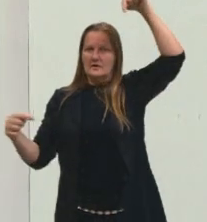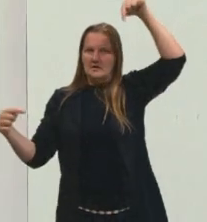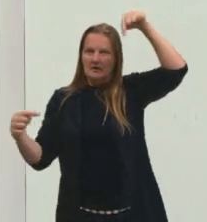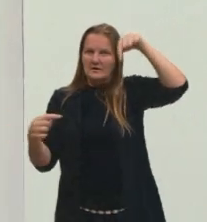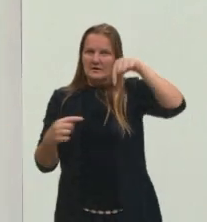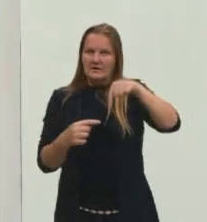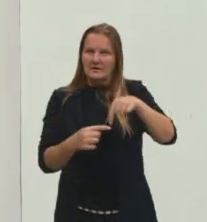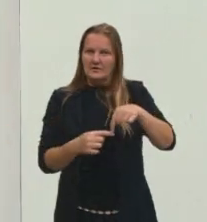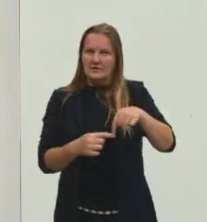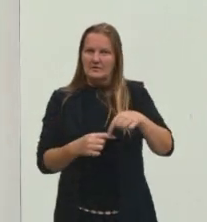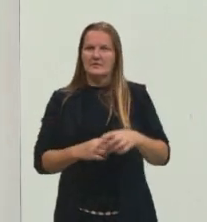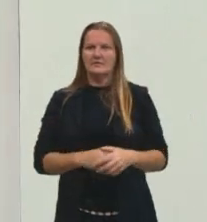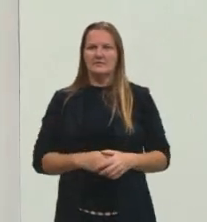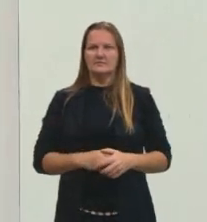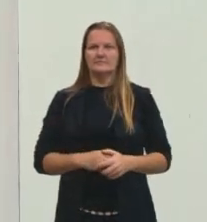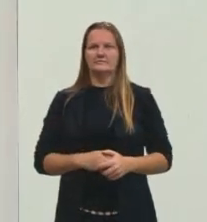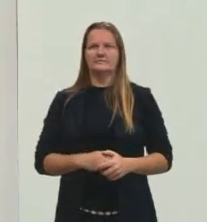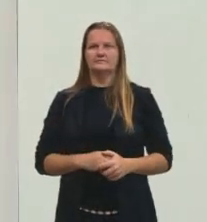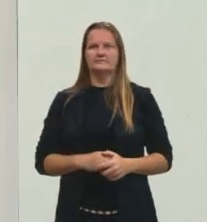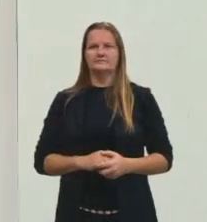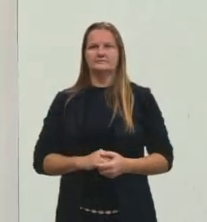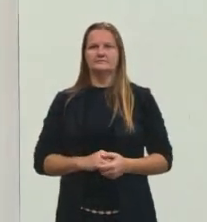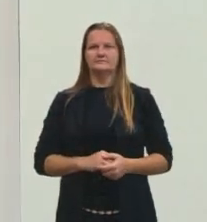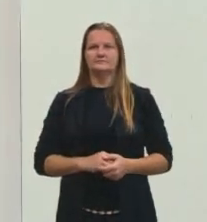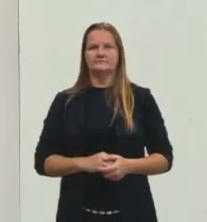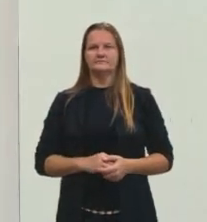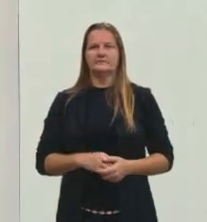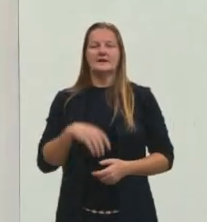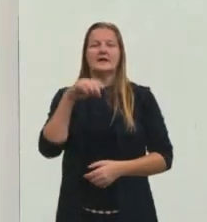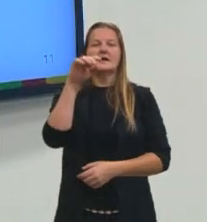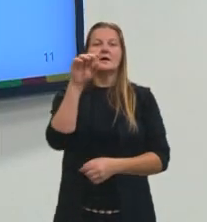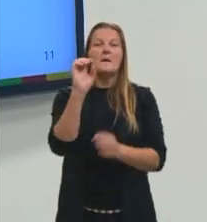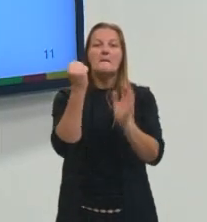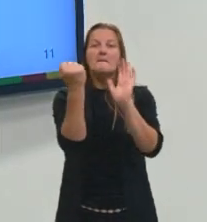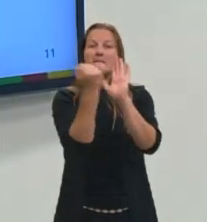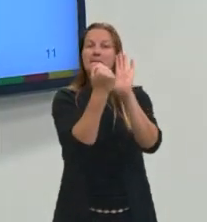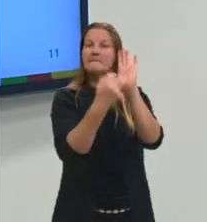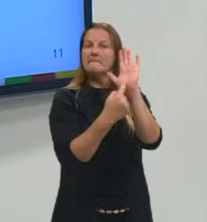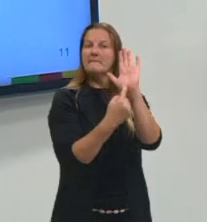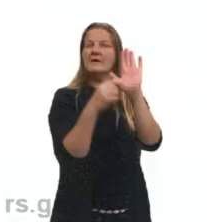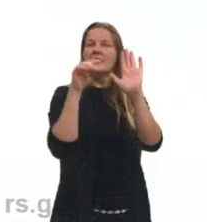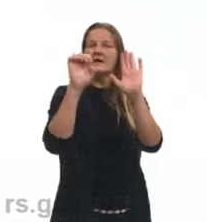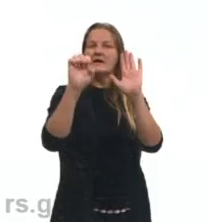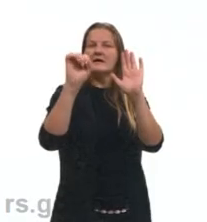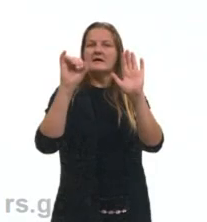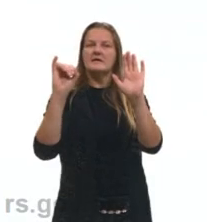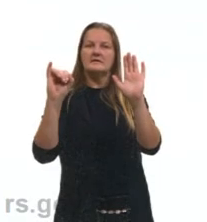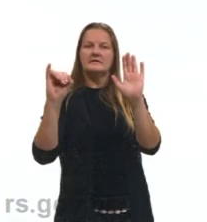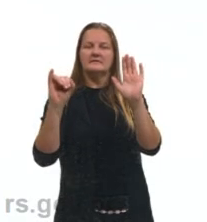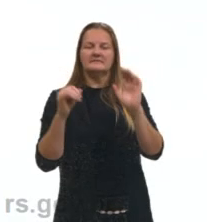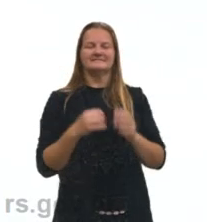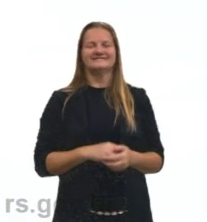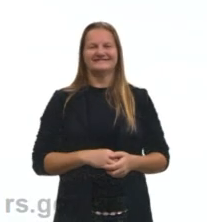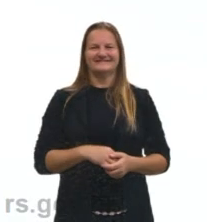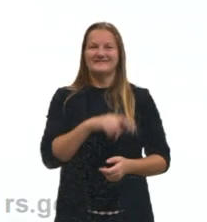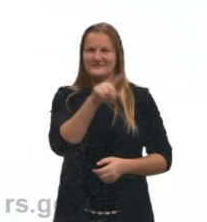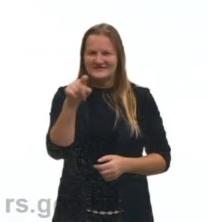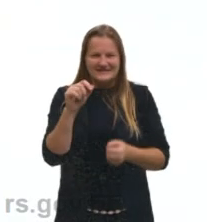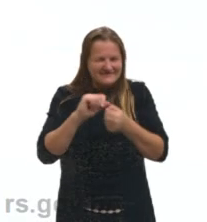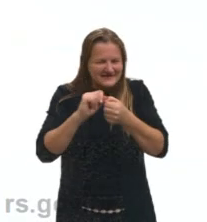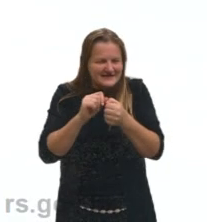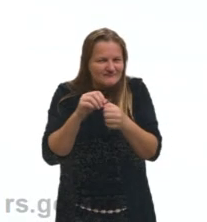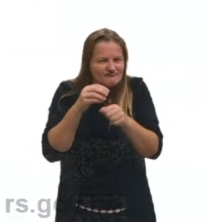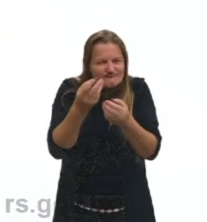energia de ionização tá essas abreviaturas sei o que estou fazendo tá então vocês podem